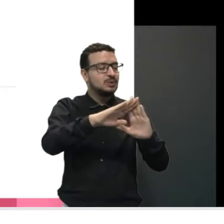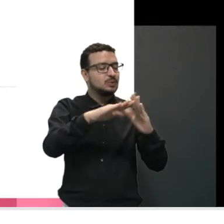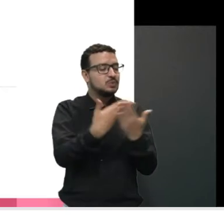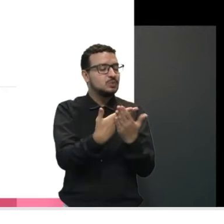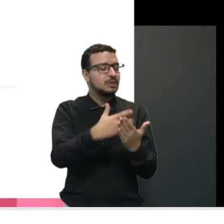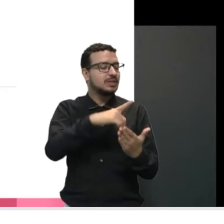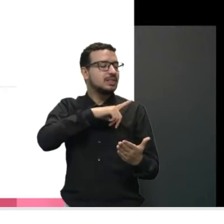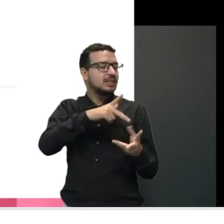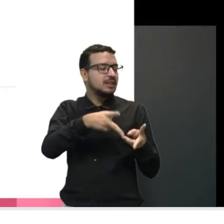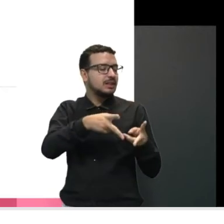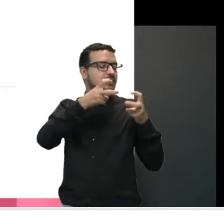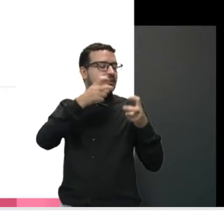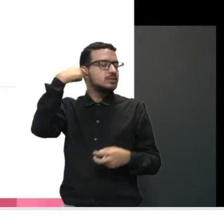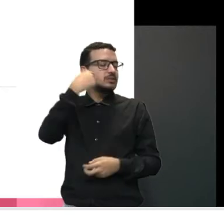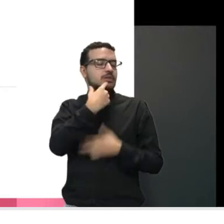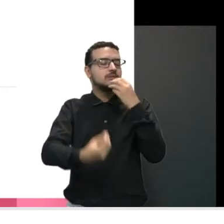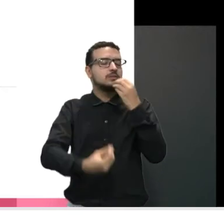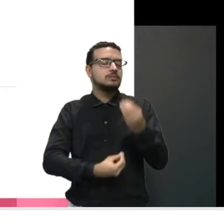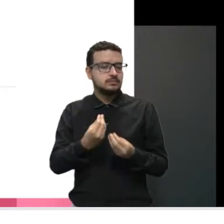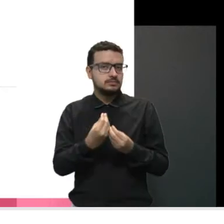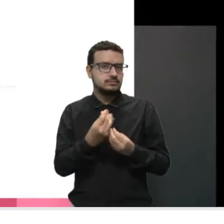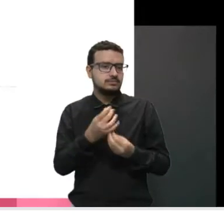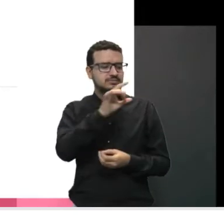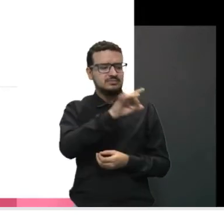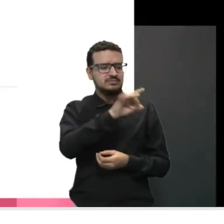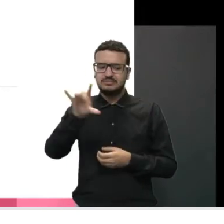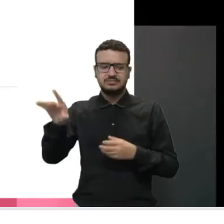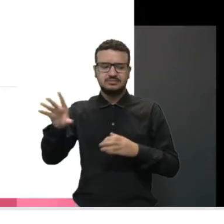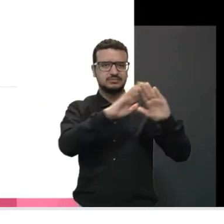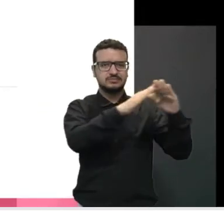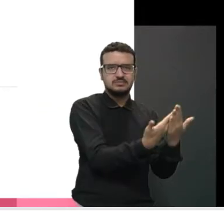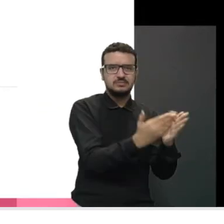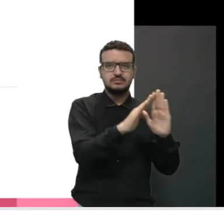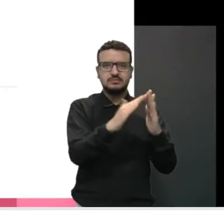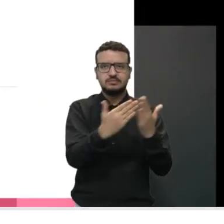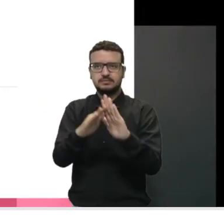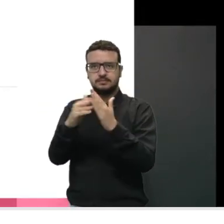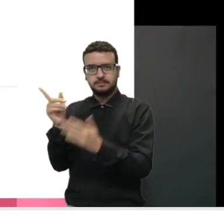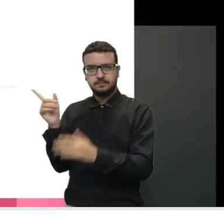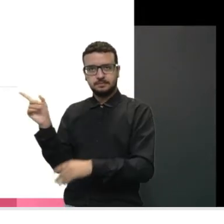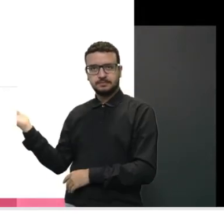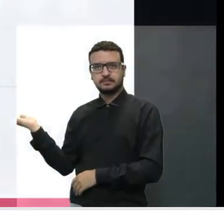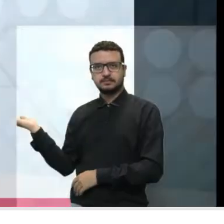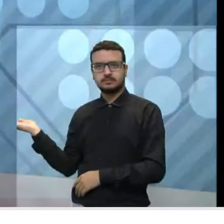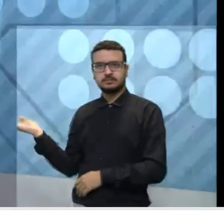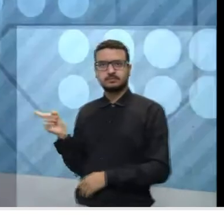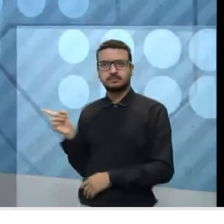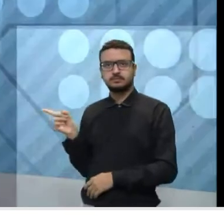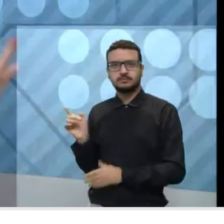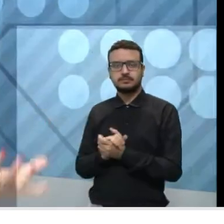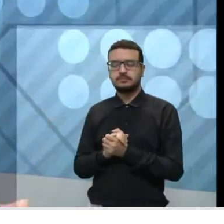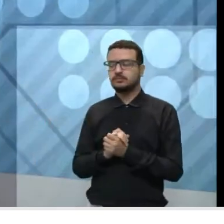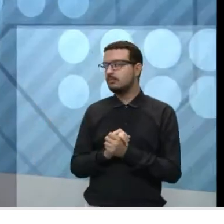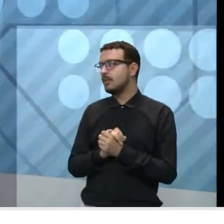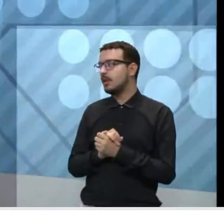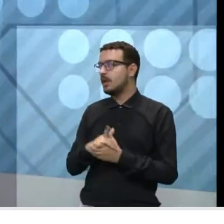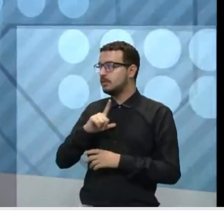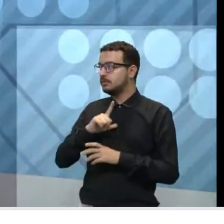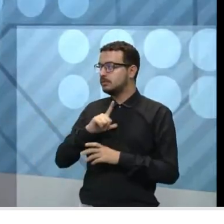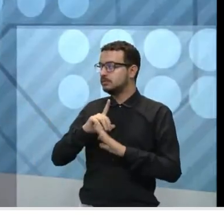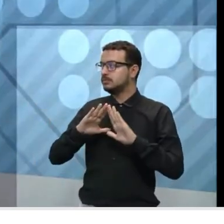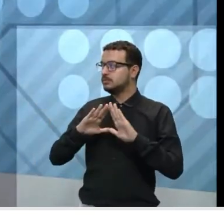entende que é o surdo? É um deficiente, vai precisar só da reabilitação? Ou é um surdo diferente, que tem as